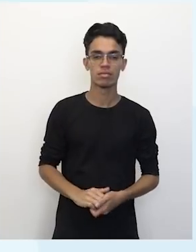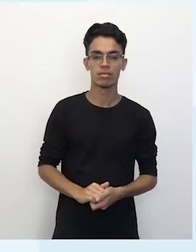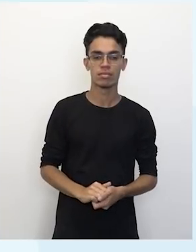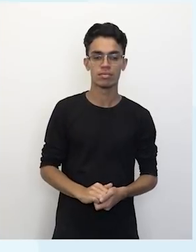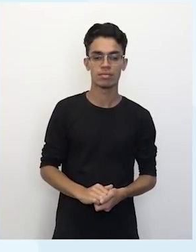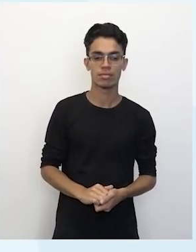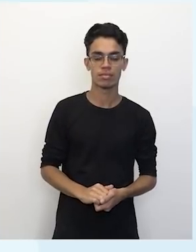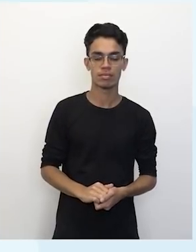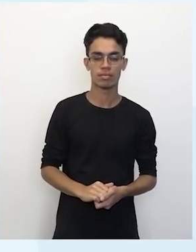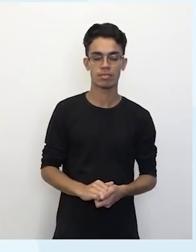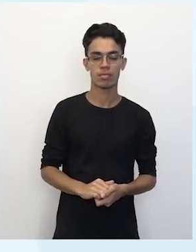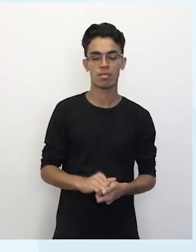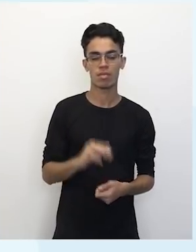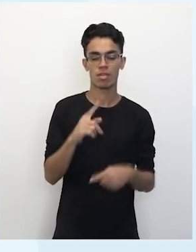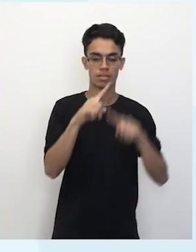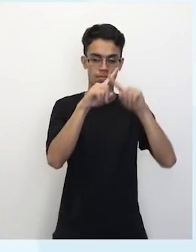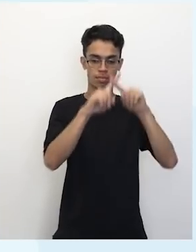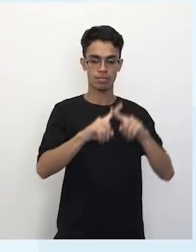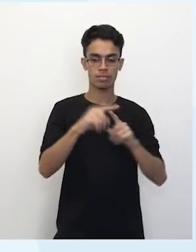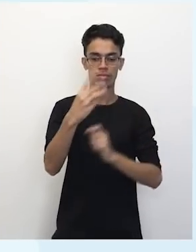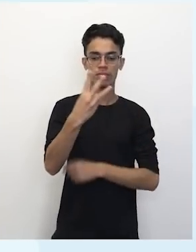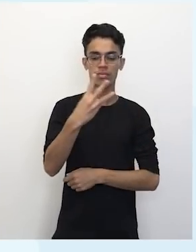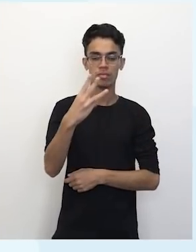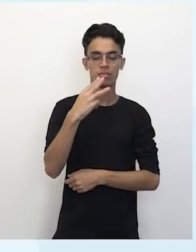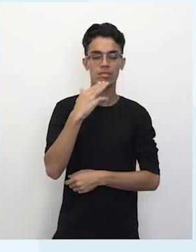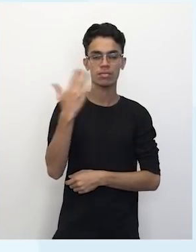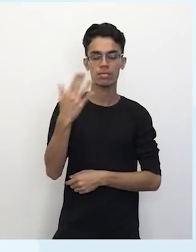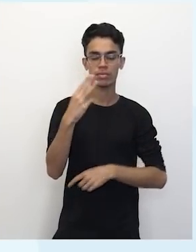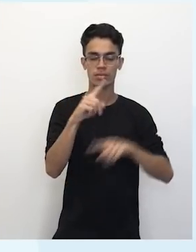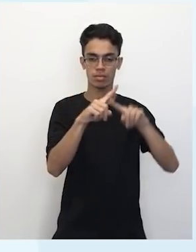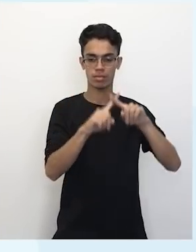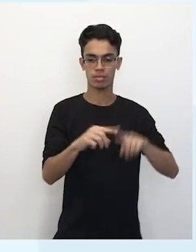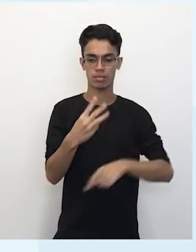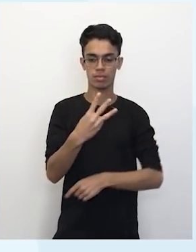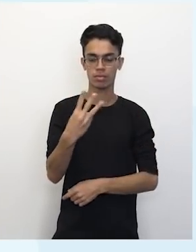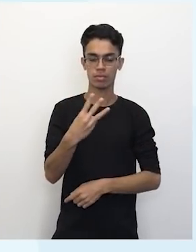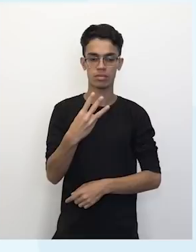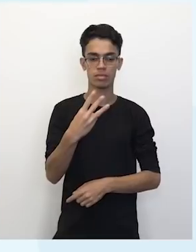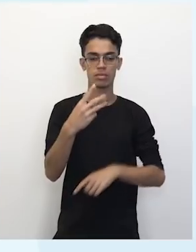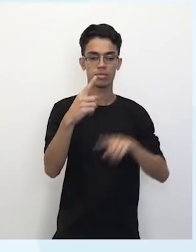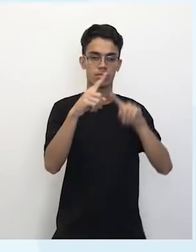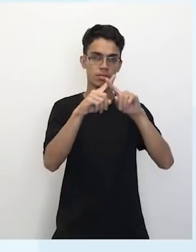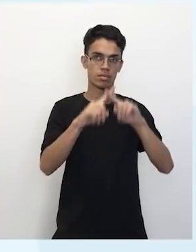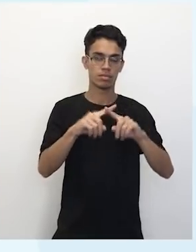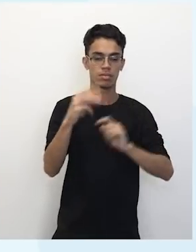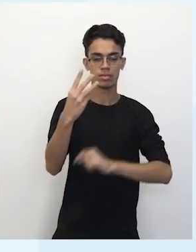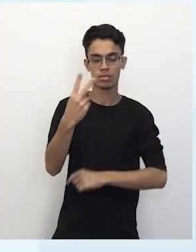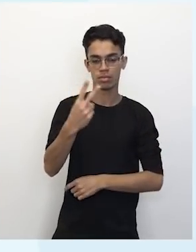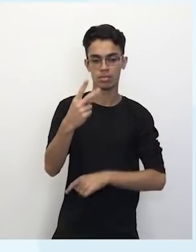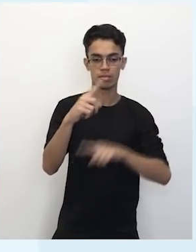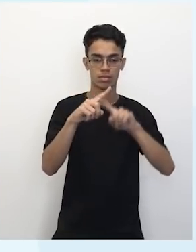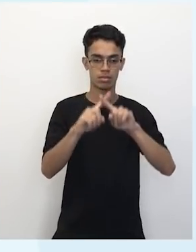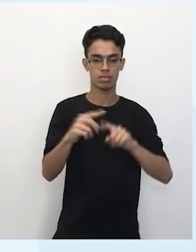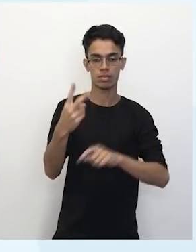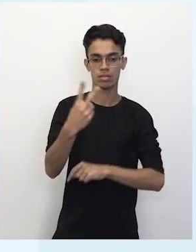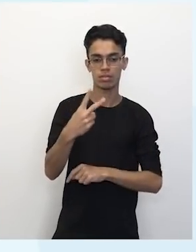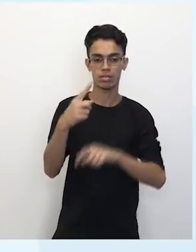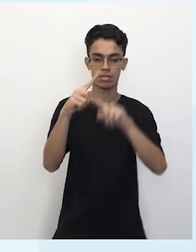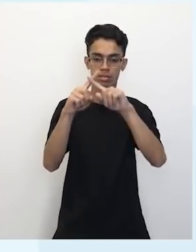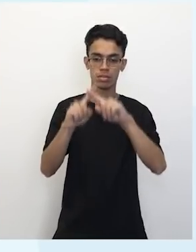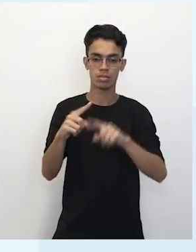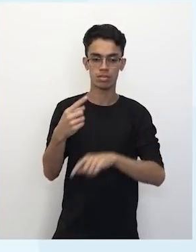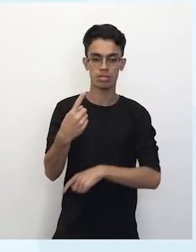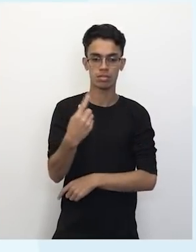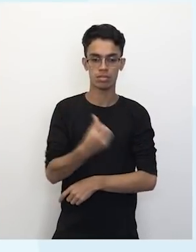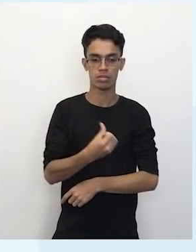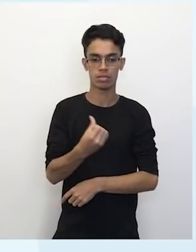ó. Eu multipliquei aqui por 3, né? E aqui por 3, aqui por 2, e aqui por 2, e aqui por 6, beleza?